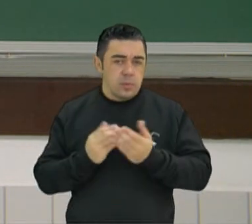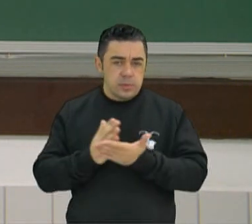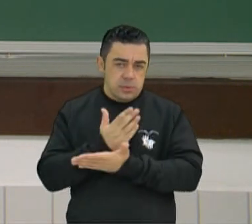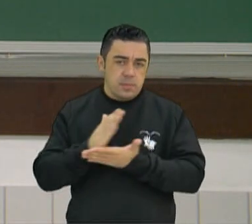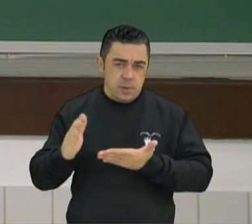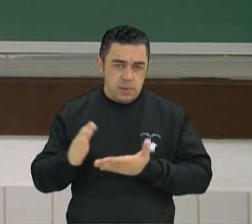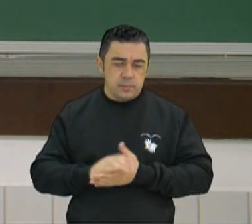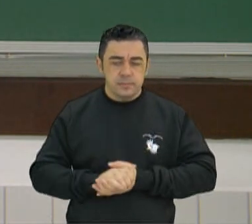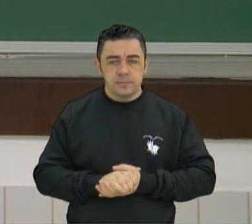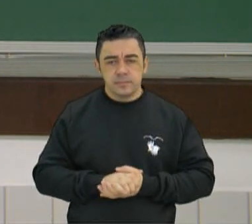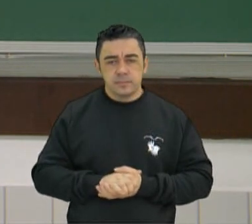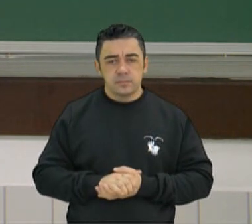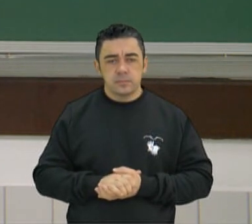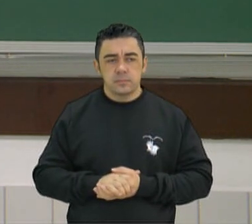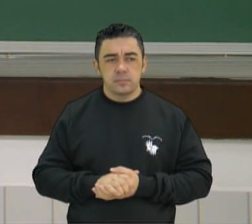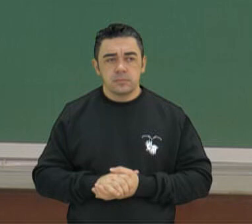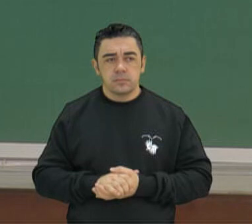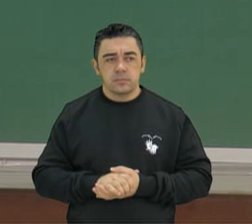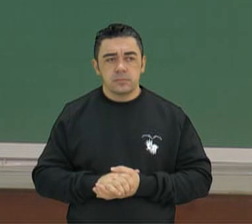separada.